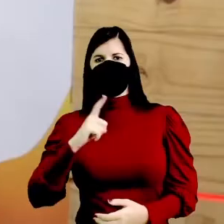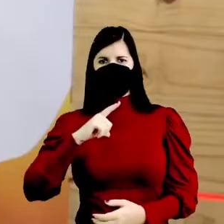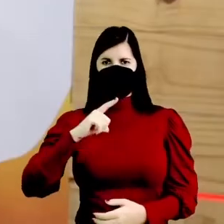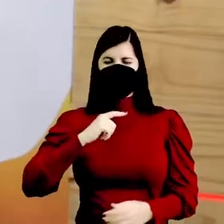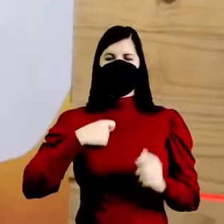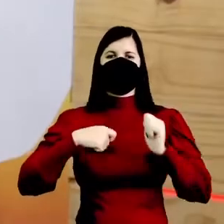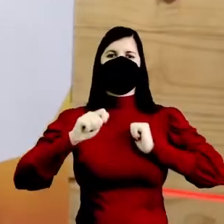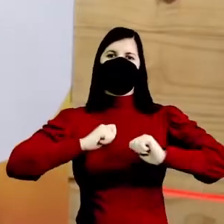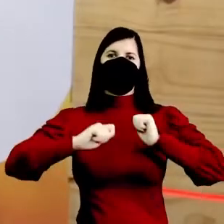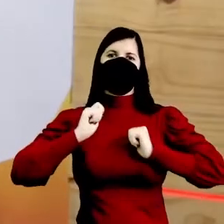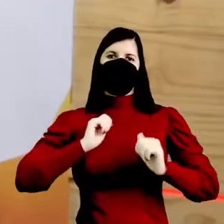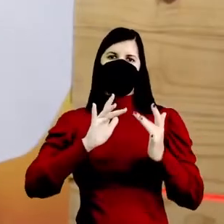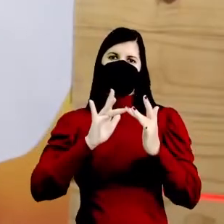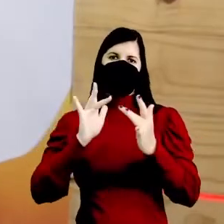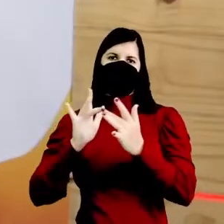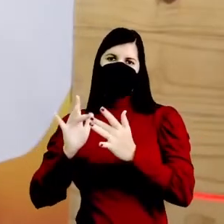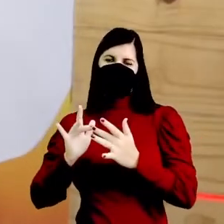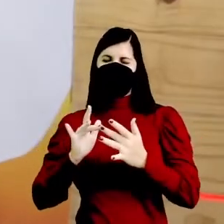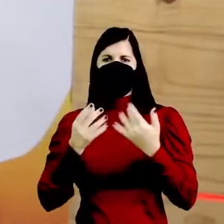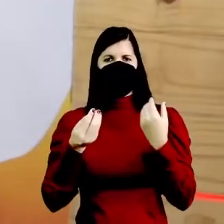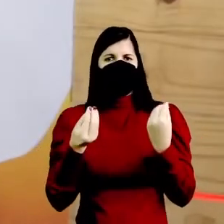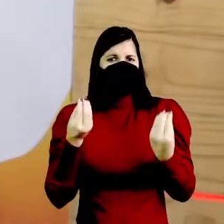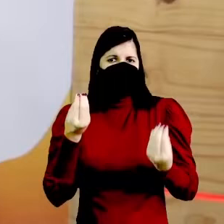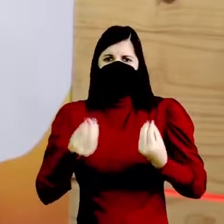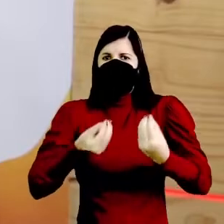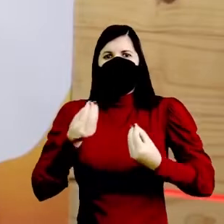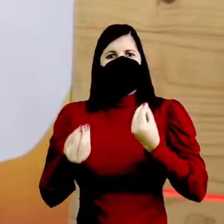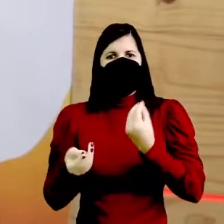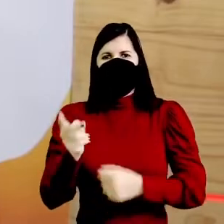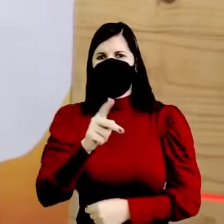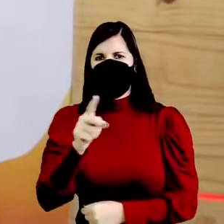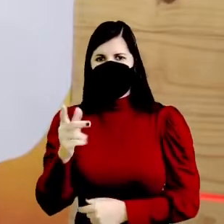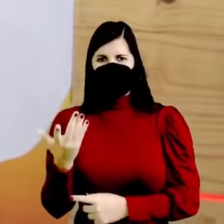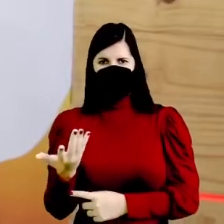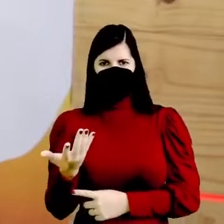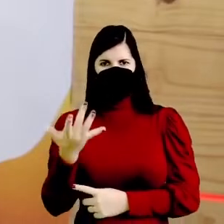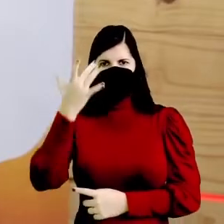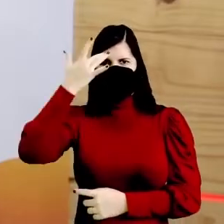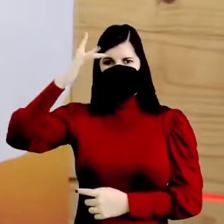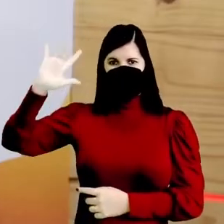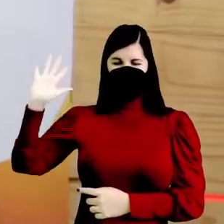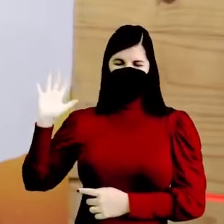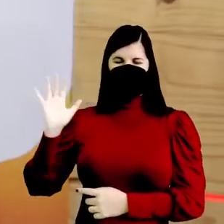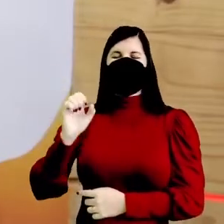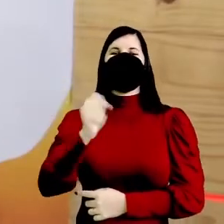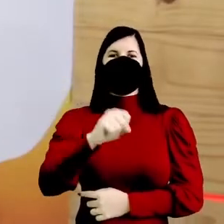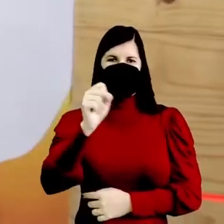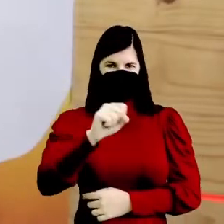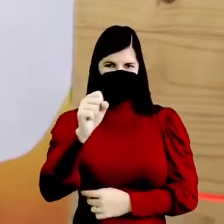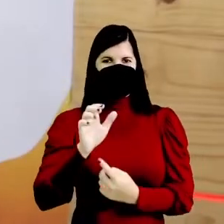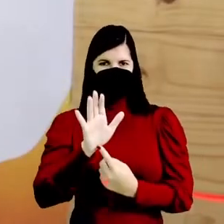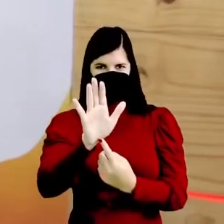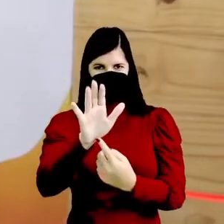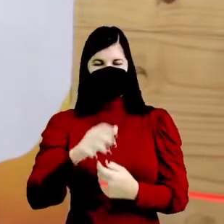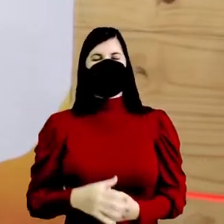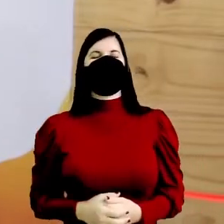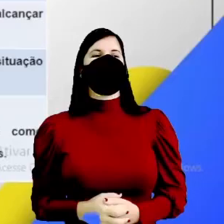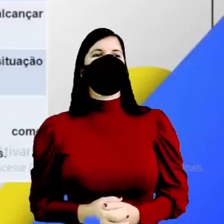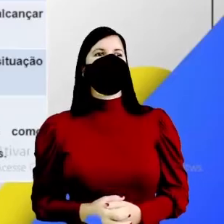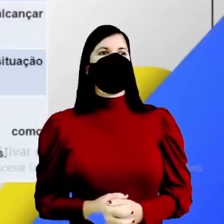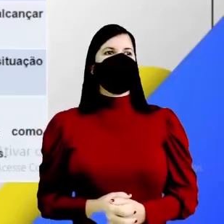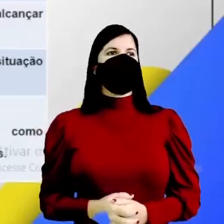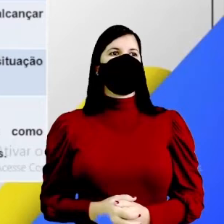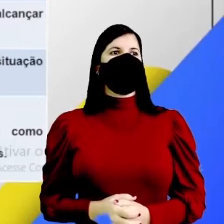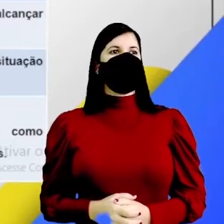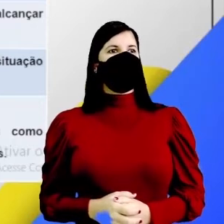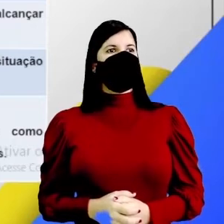com a administração. Como assim, professora, a gente lida com a administração? Eu não sei disso não. Lida sim, eu vou te mostrar. Segue comigo aqui no